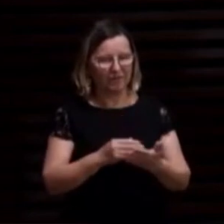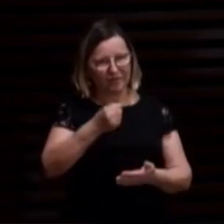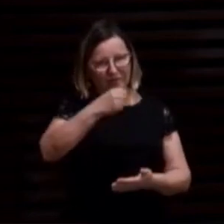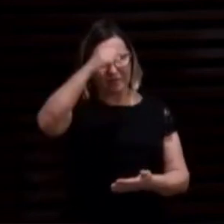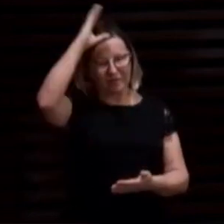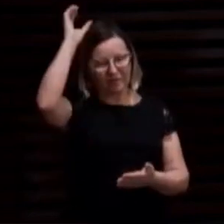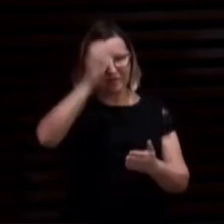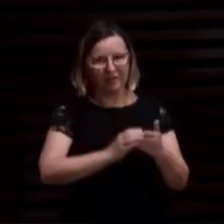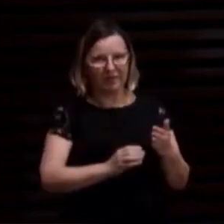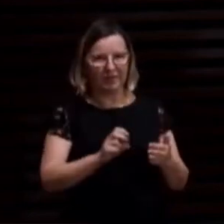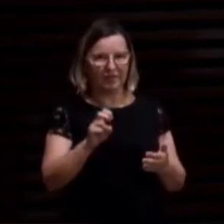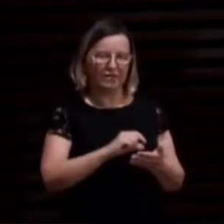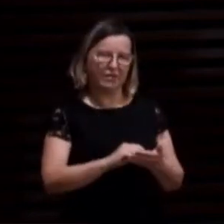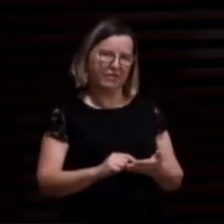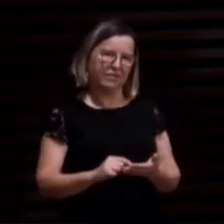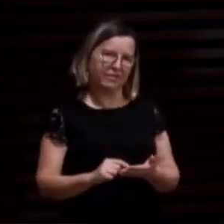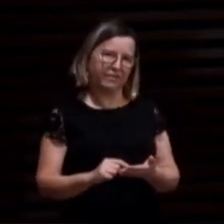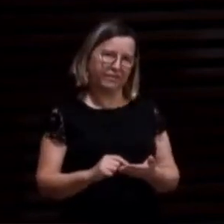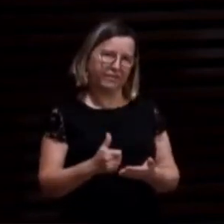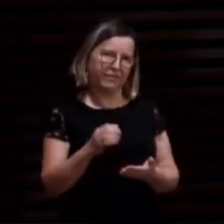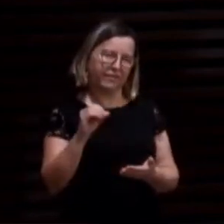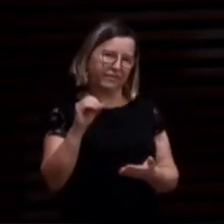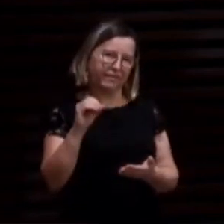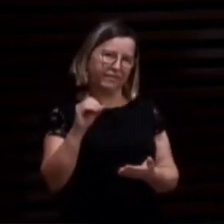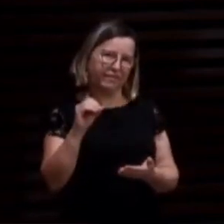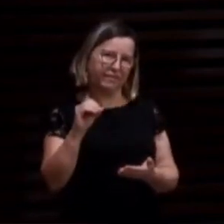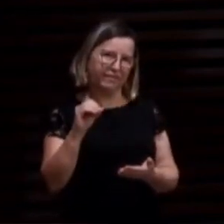5, os versículos 10,